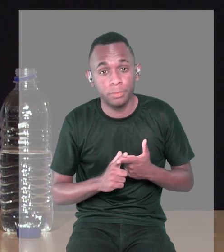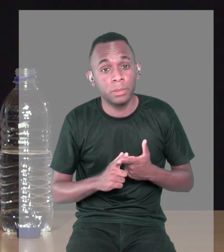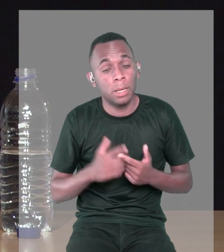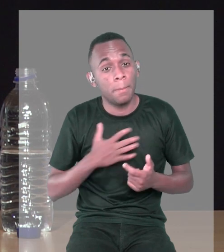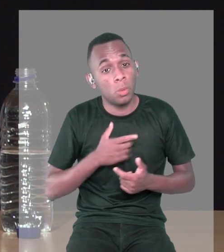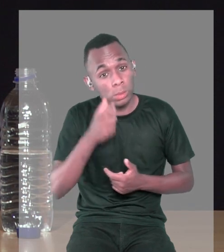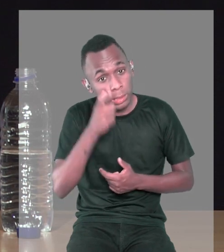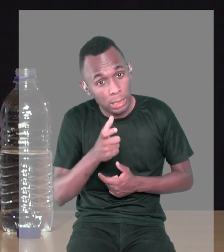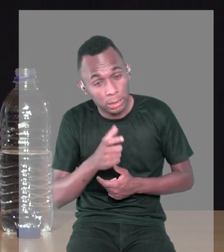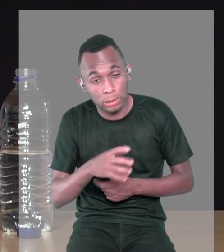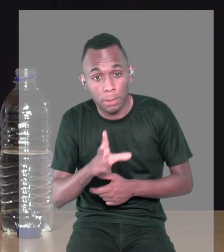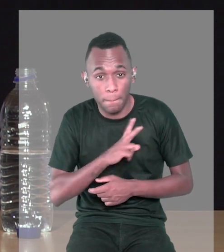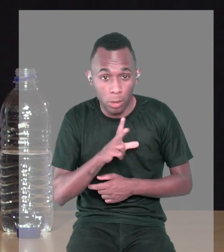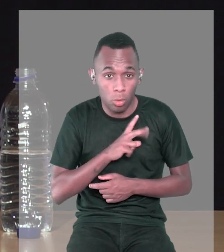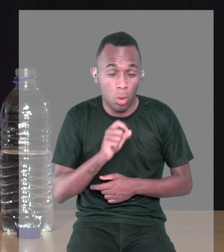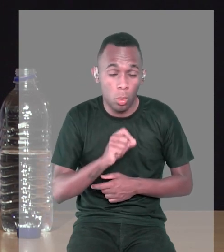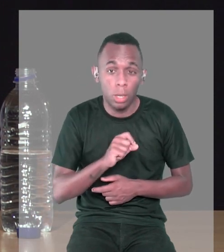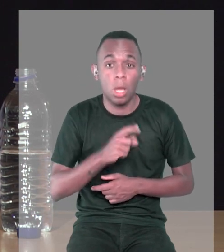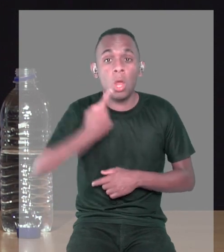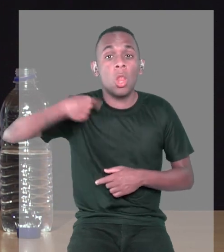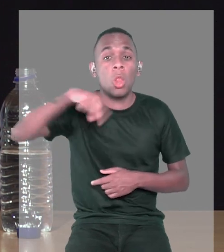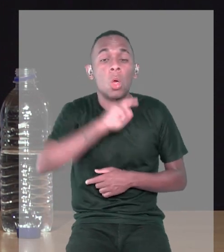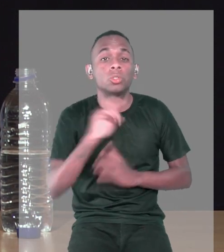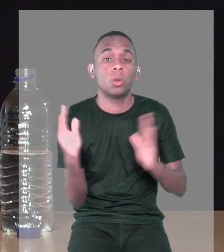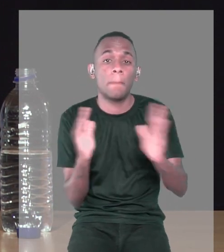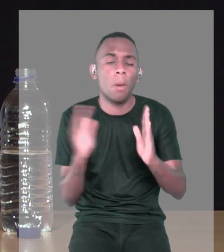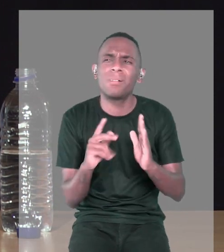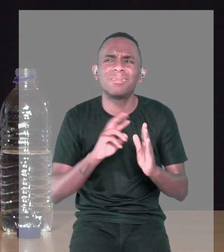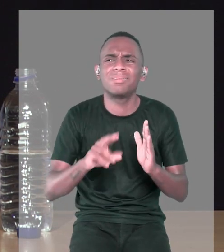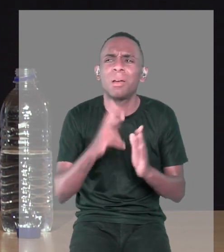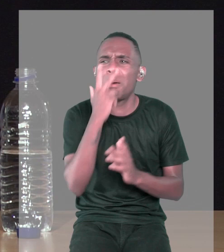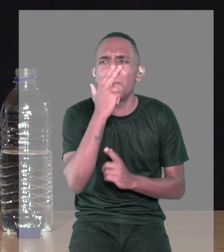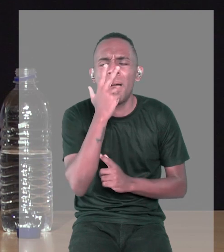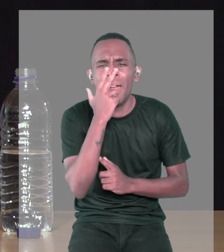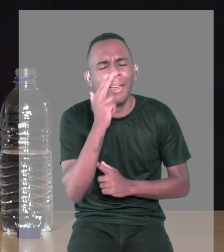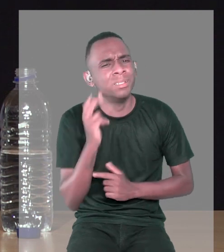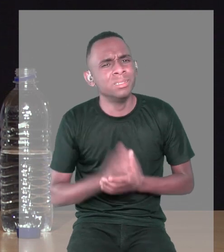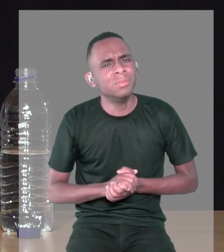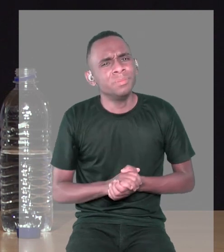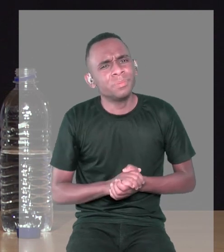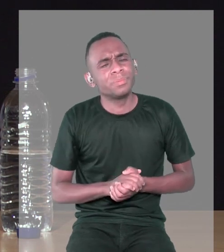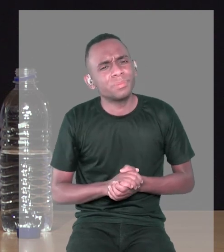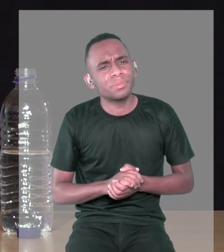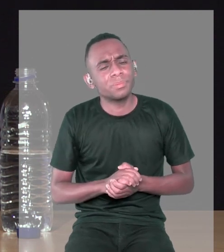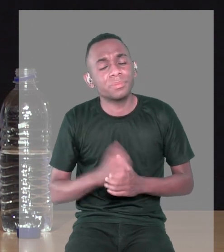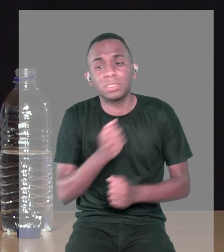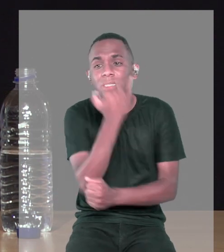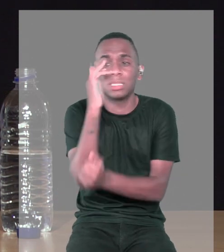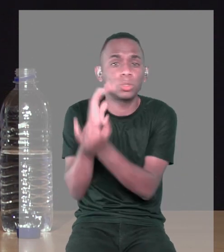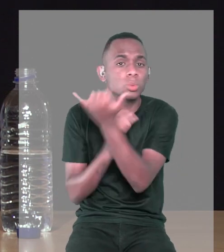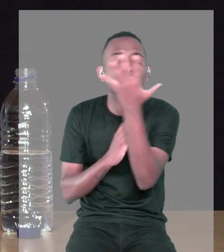as teses do Agamben, mas o que me interessa aqui em particular é que em nossa época não parece ser